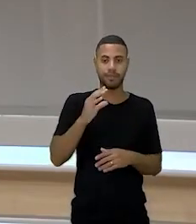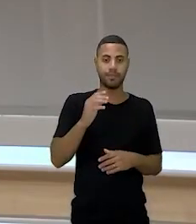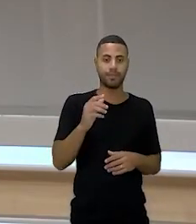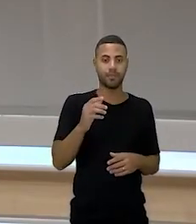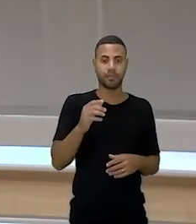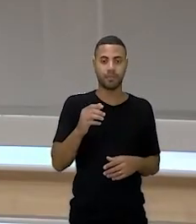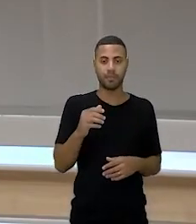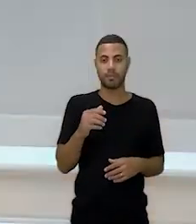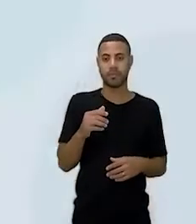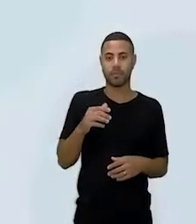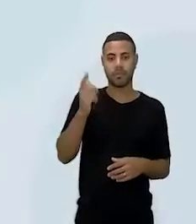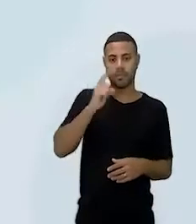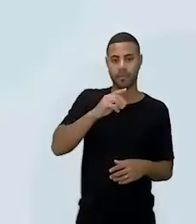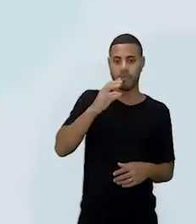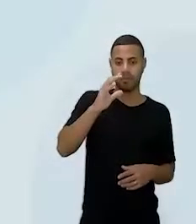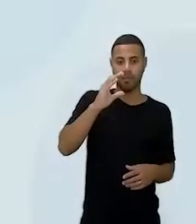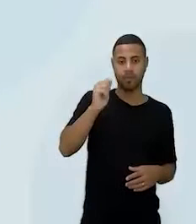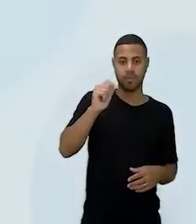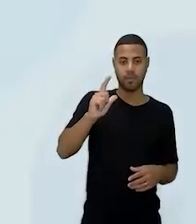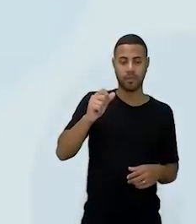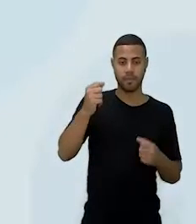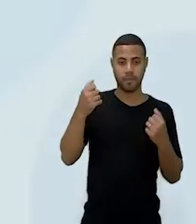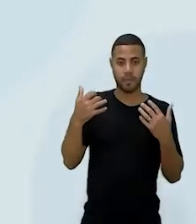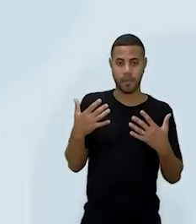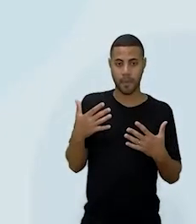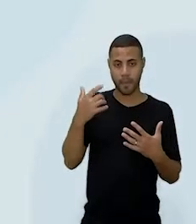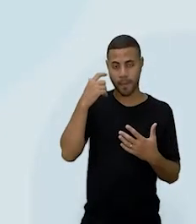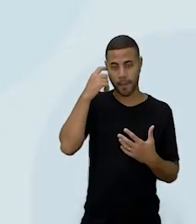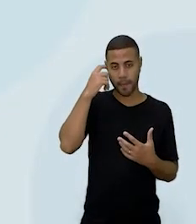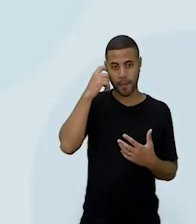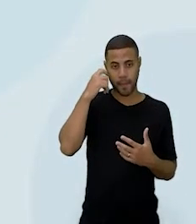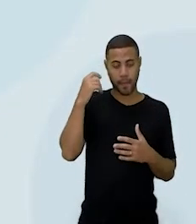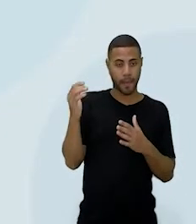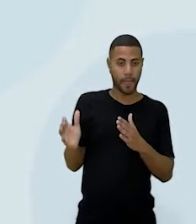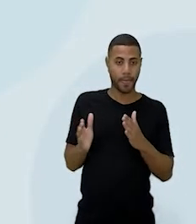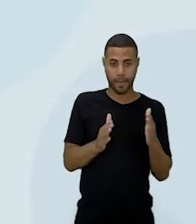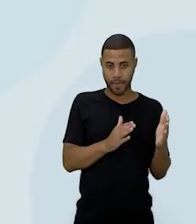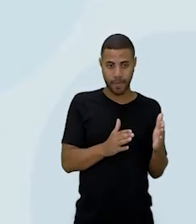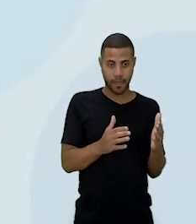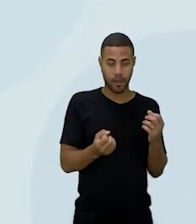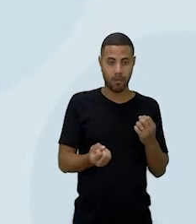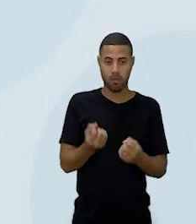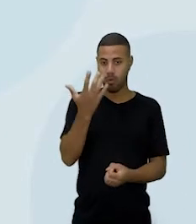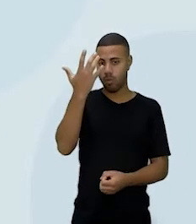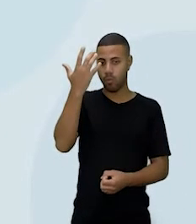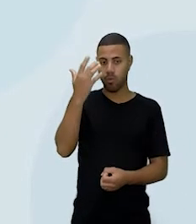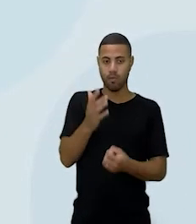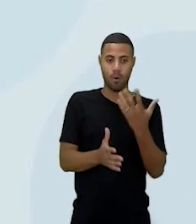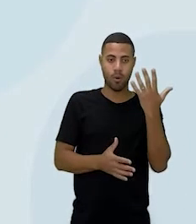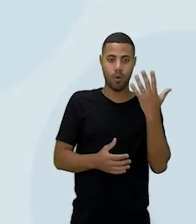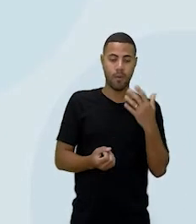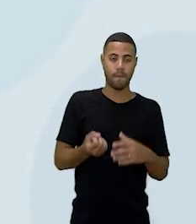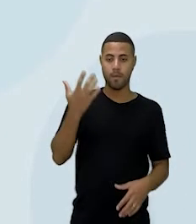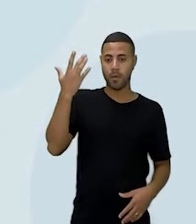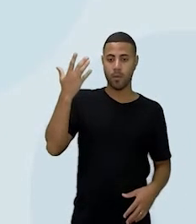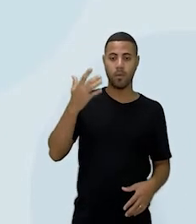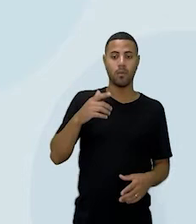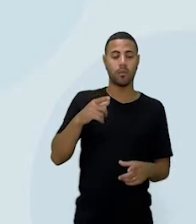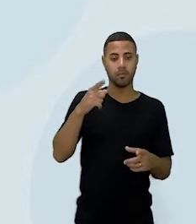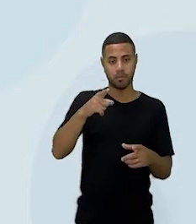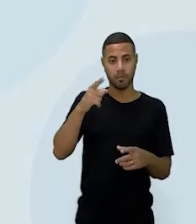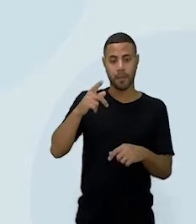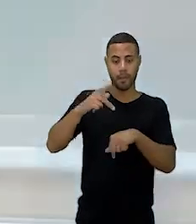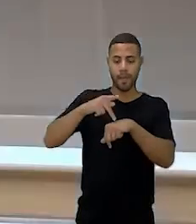da obtenção da cal, acontece os processos de explosões, né, para retirada, então existe uma poluição